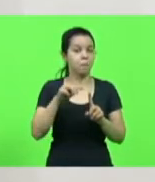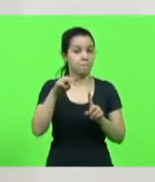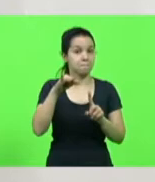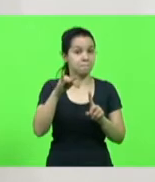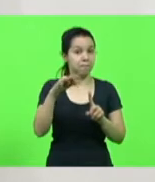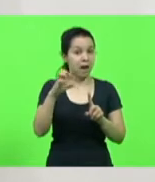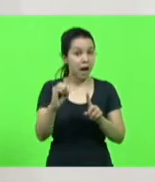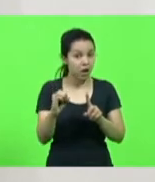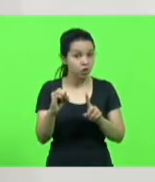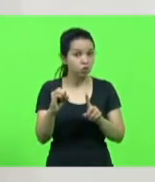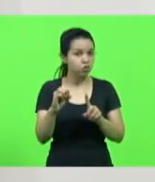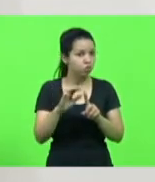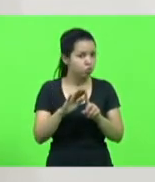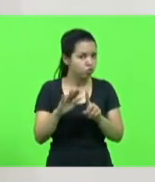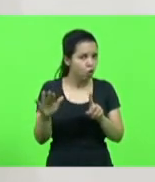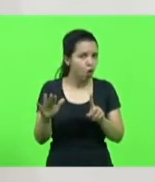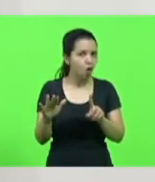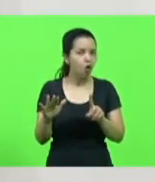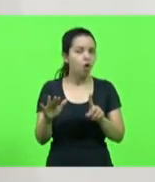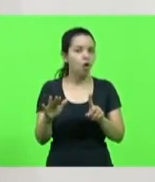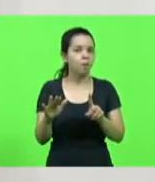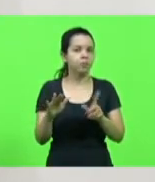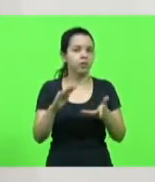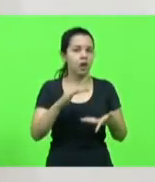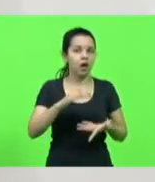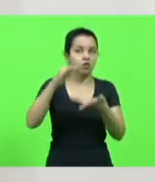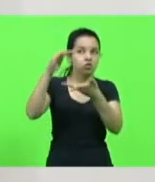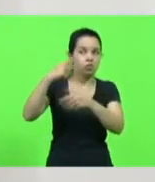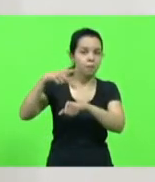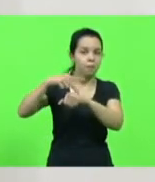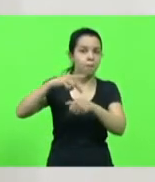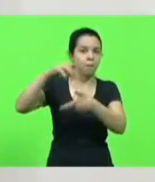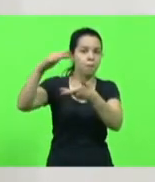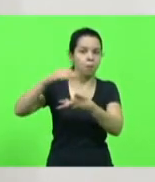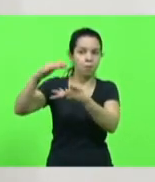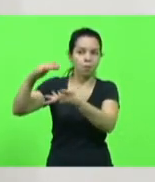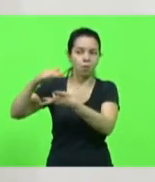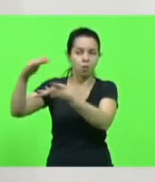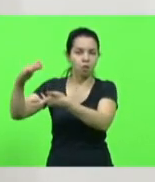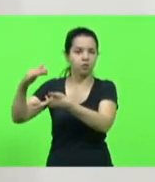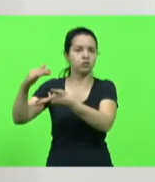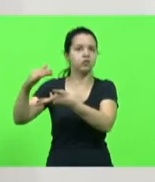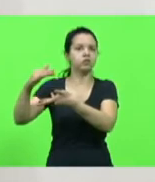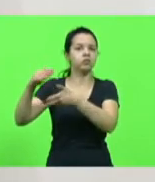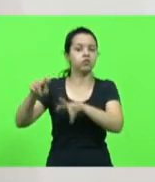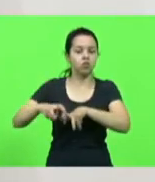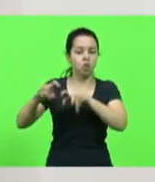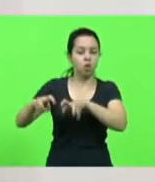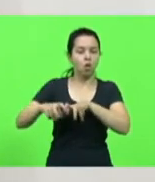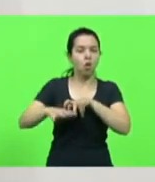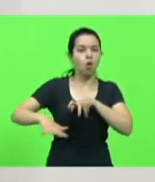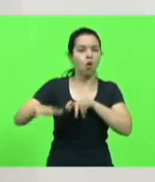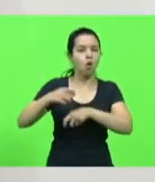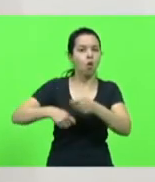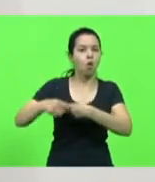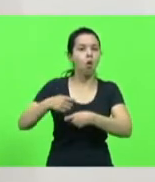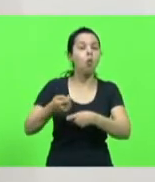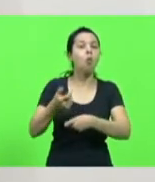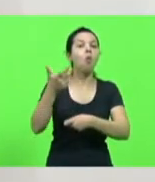Só em maio, a exportação do agronegócio foi de quase